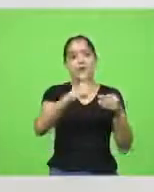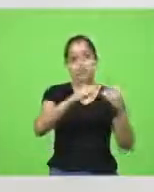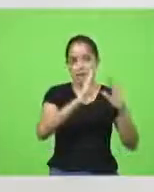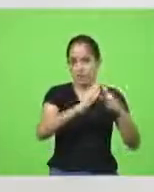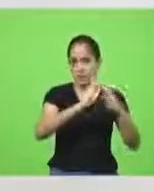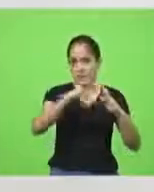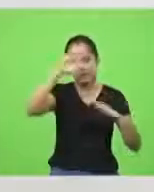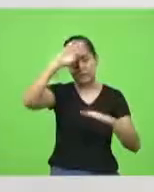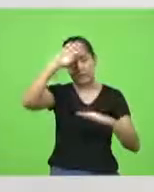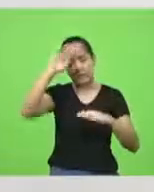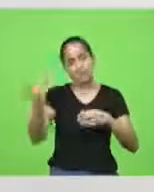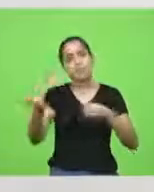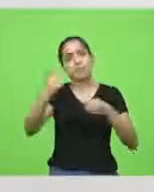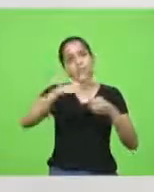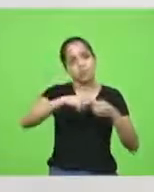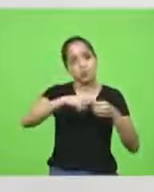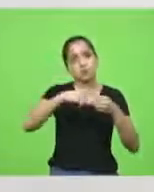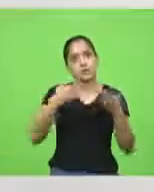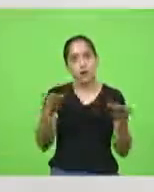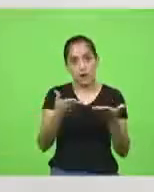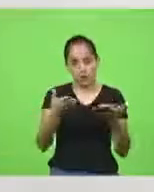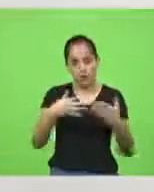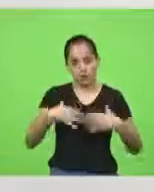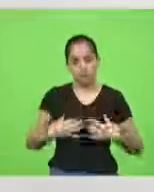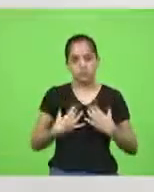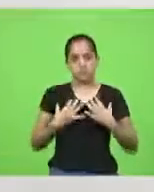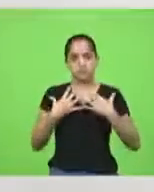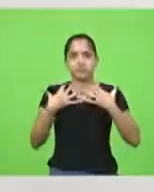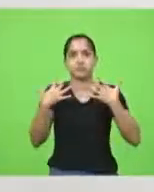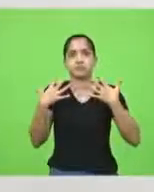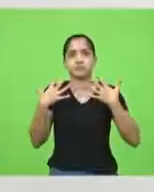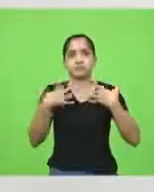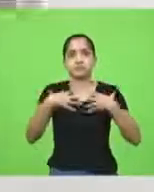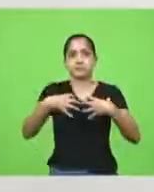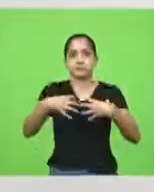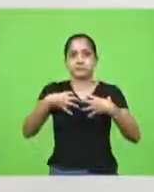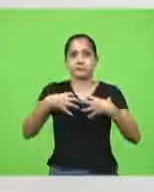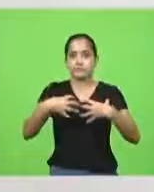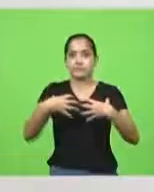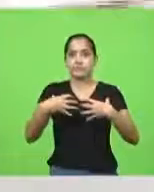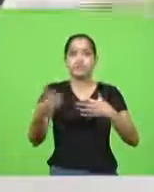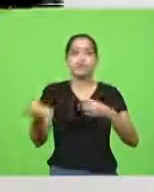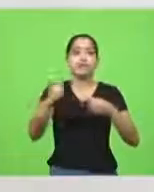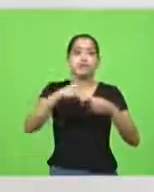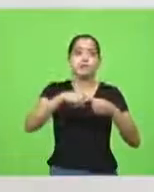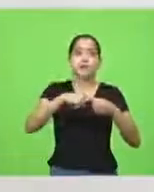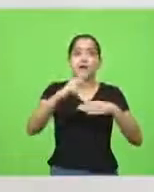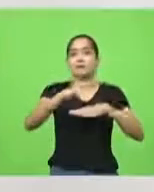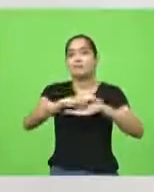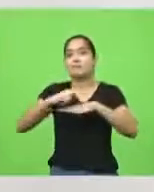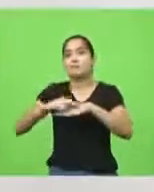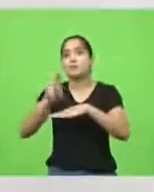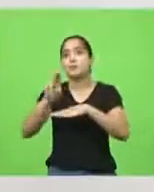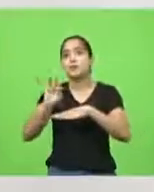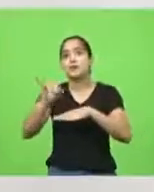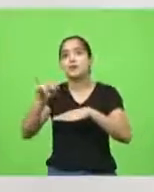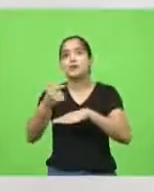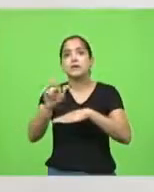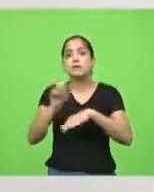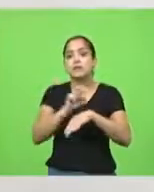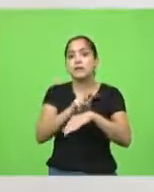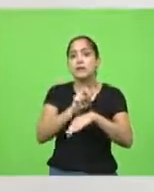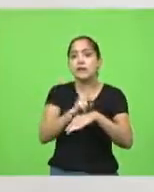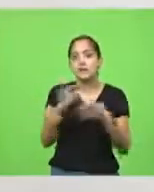febre vai voltar, e quando tiver agora com o pulmão tomadinho, daí vai voltar para lá e ele vai dizer: não tem leito.